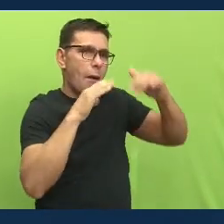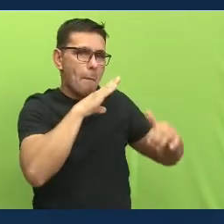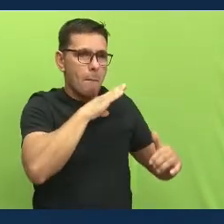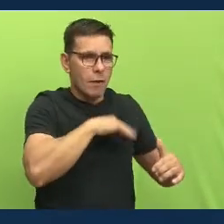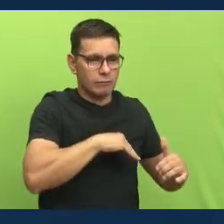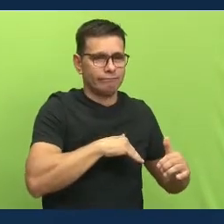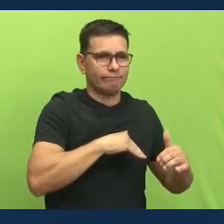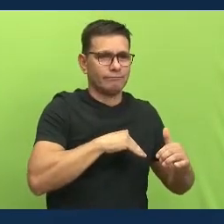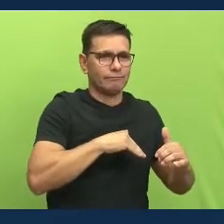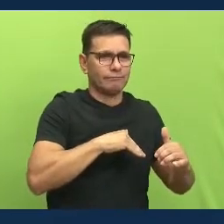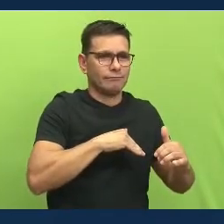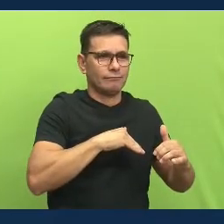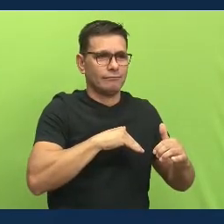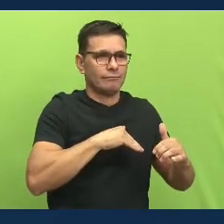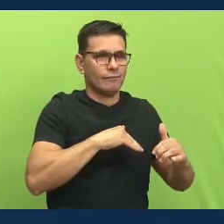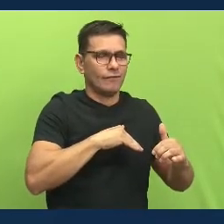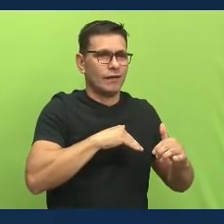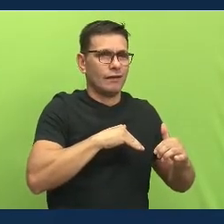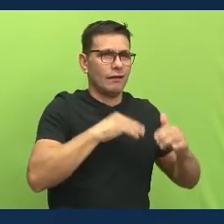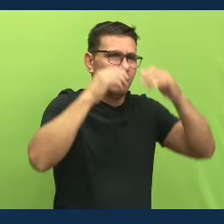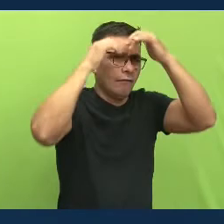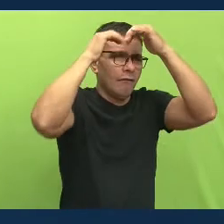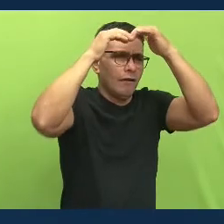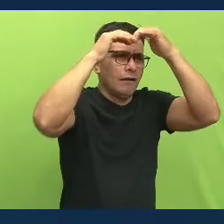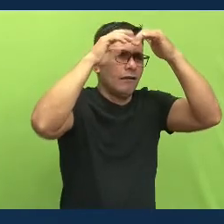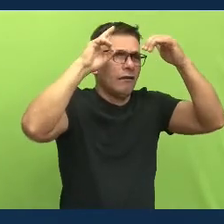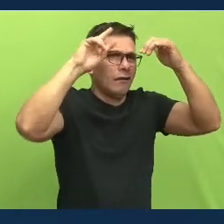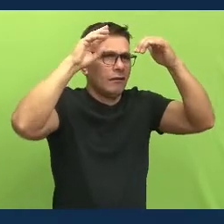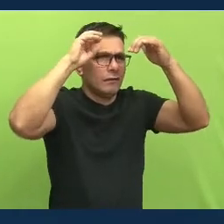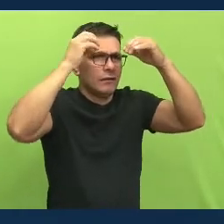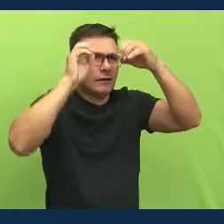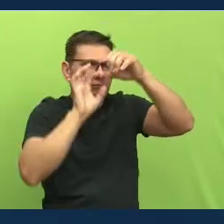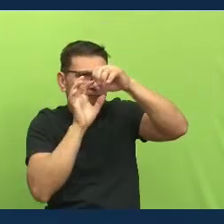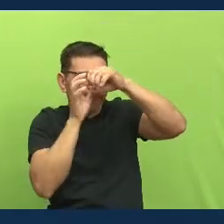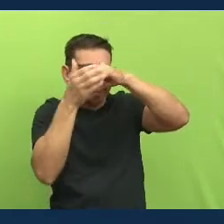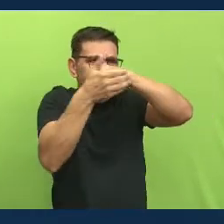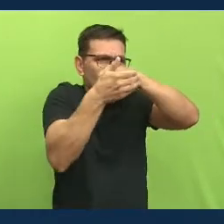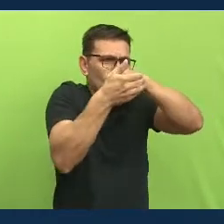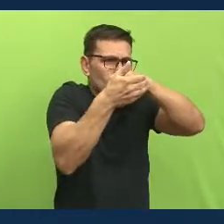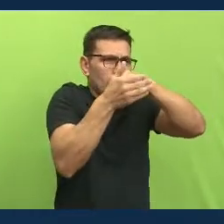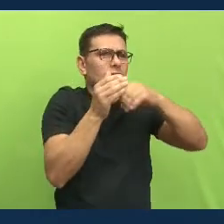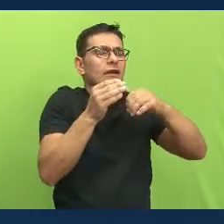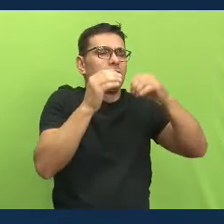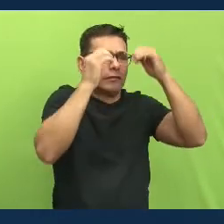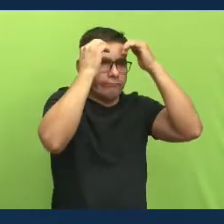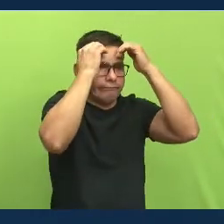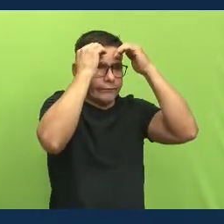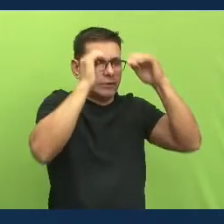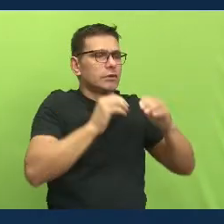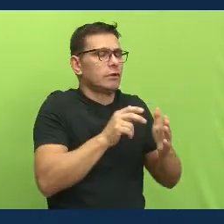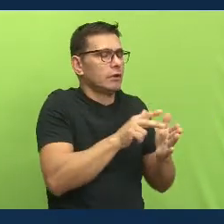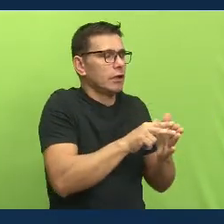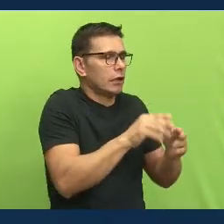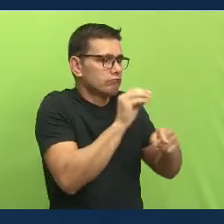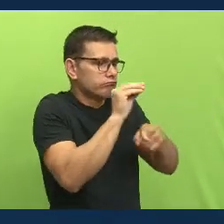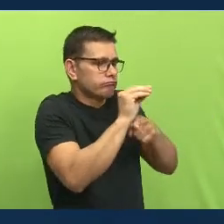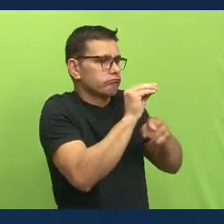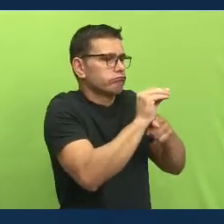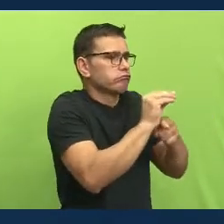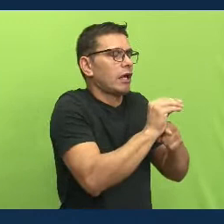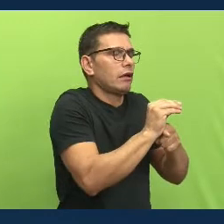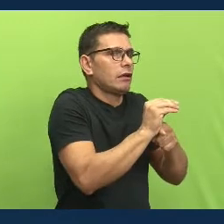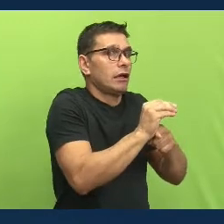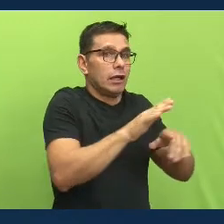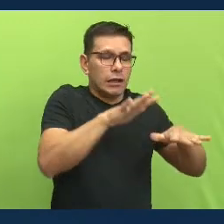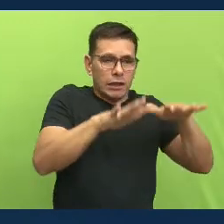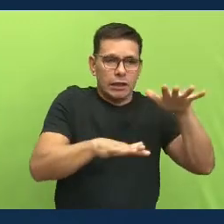não lembrava, que está lá no subconsciente dele e que ele não lembrava e que está trazendo problemas hoje no